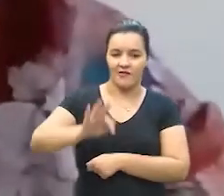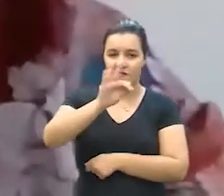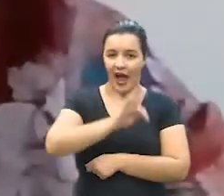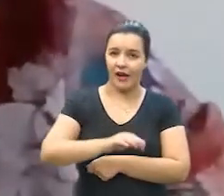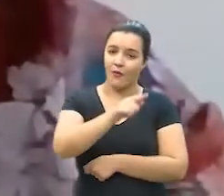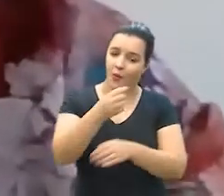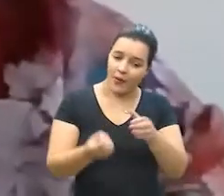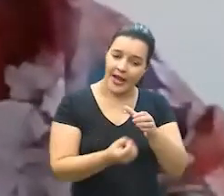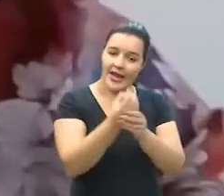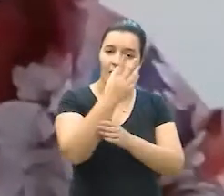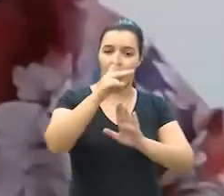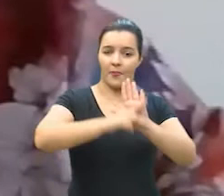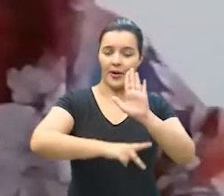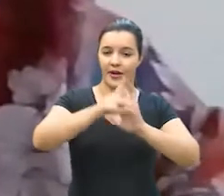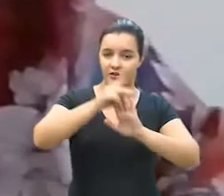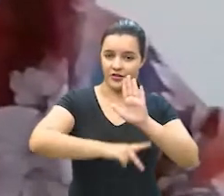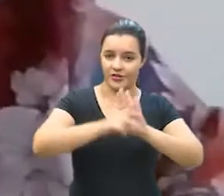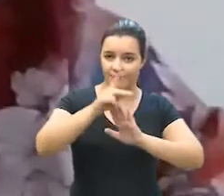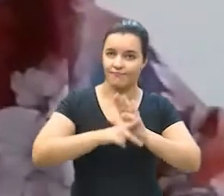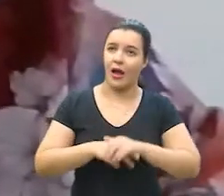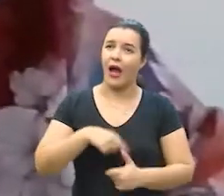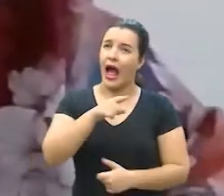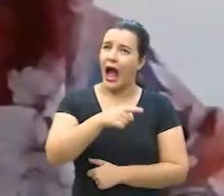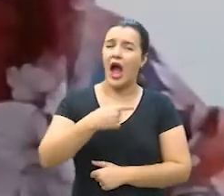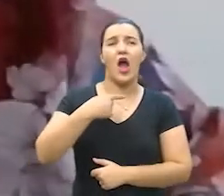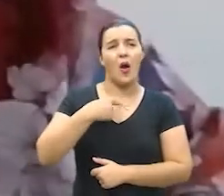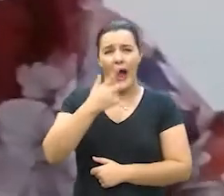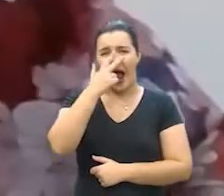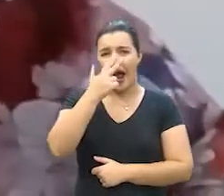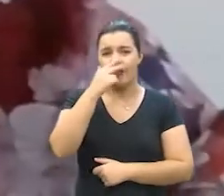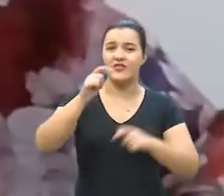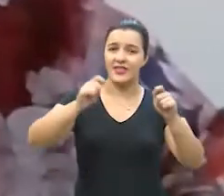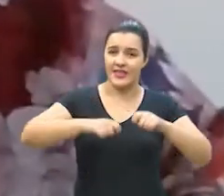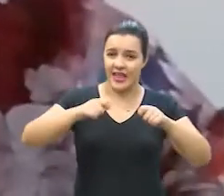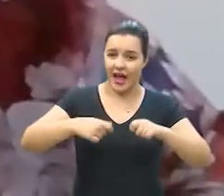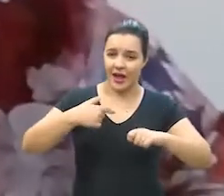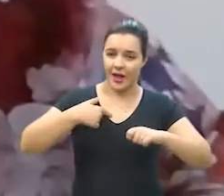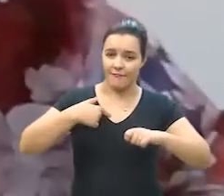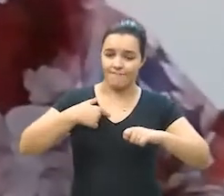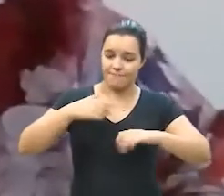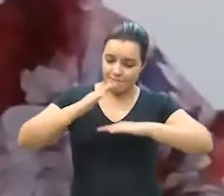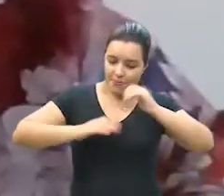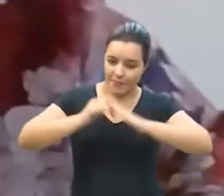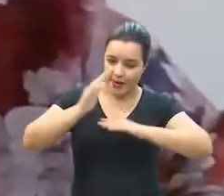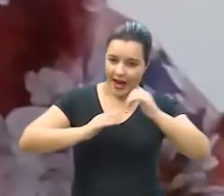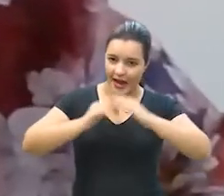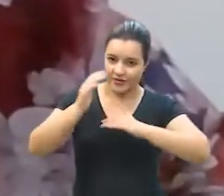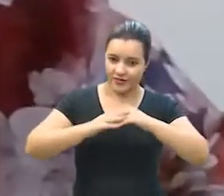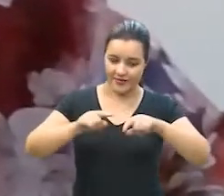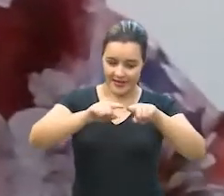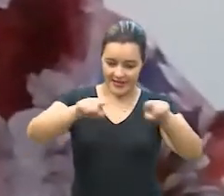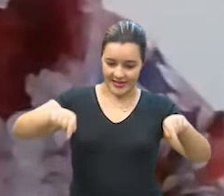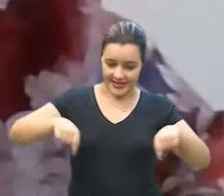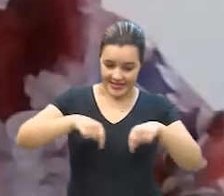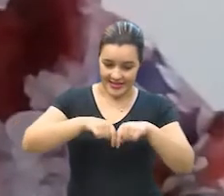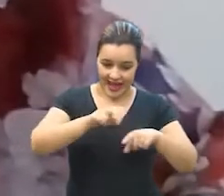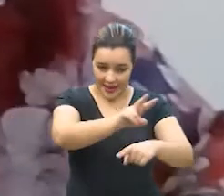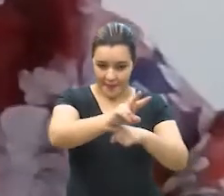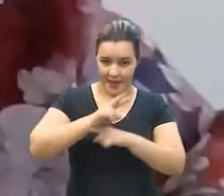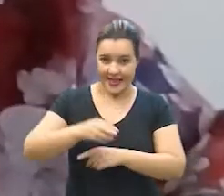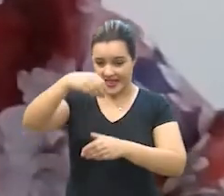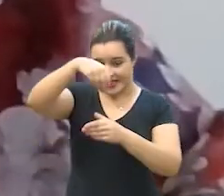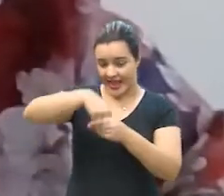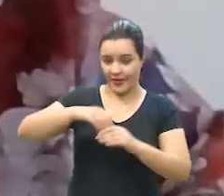esse projeto e logo colocou em prática numa sala emprestada dentro de uma outra